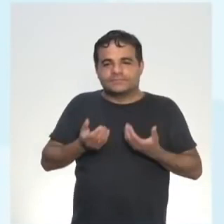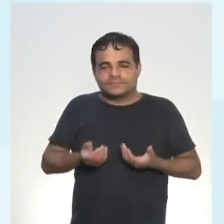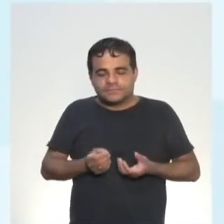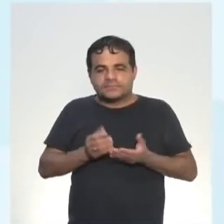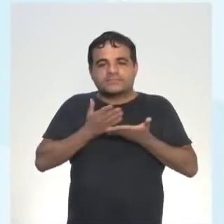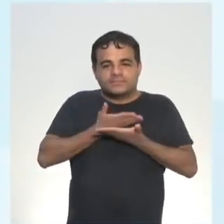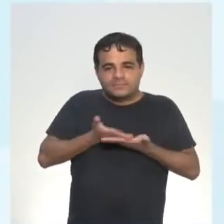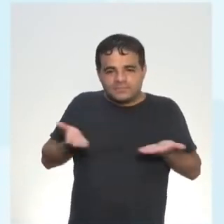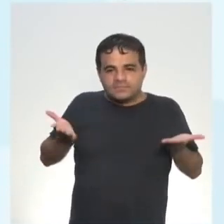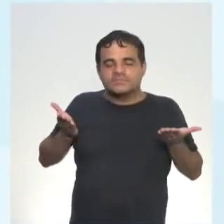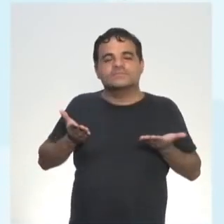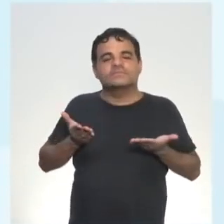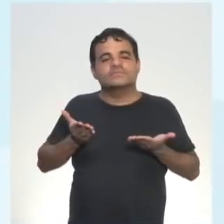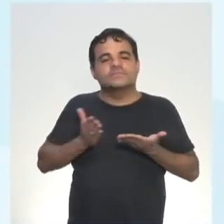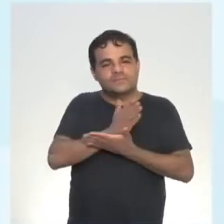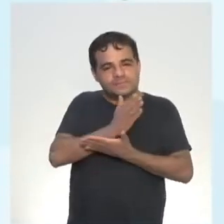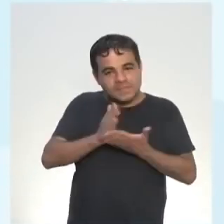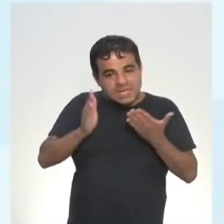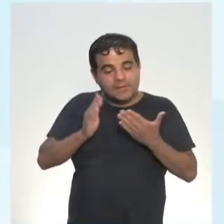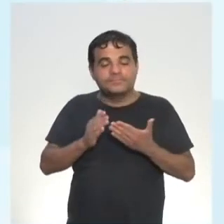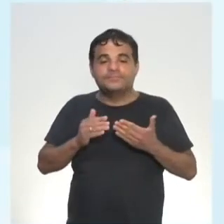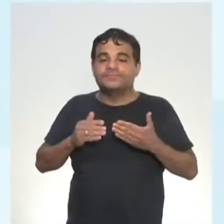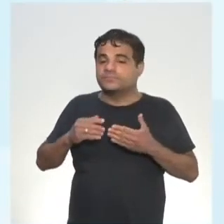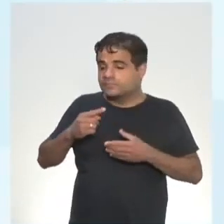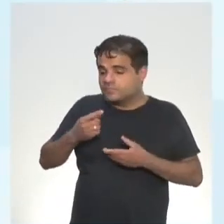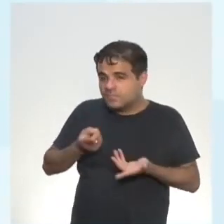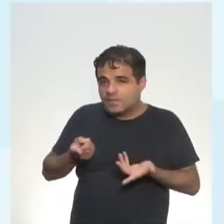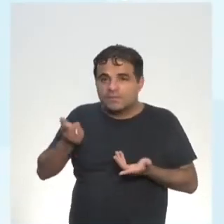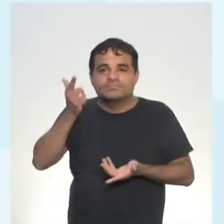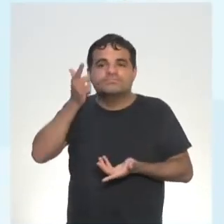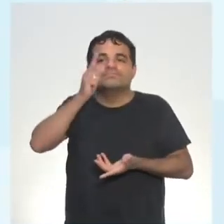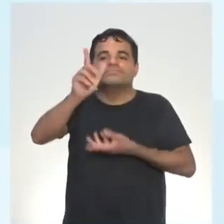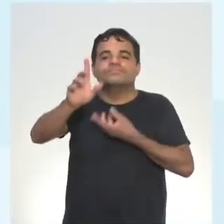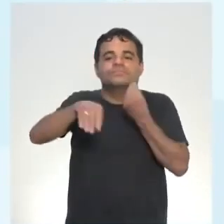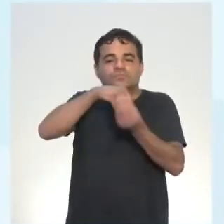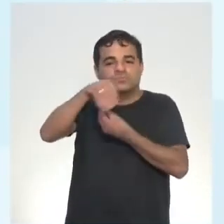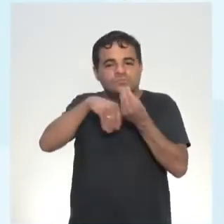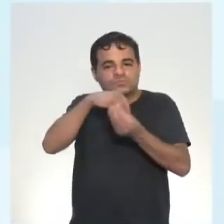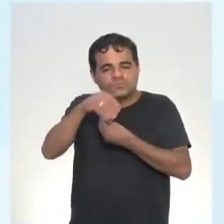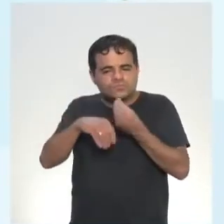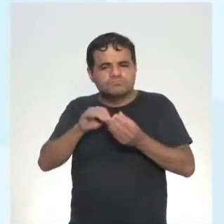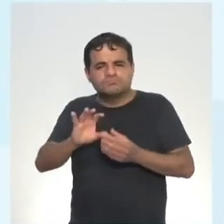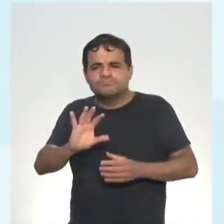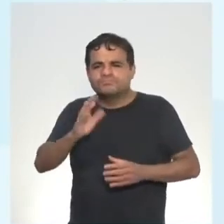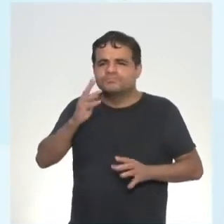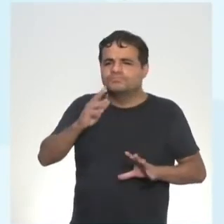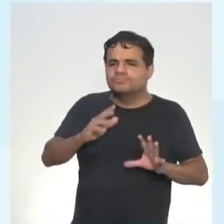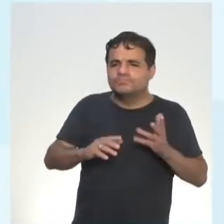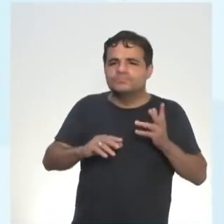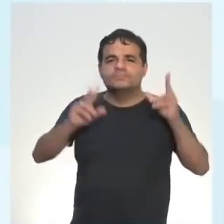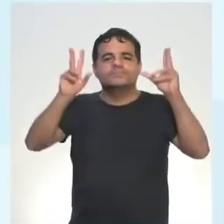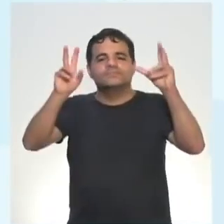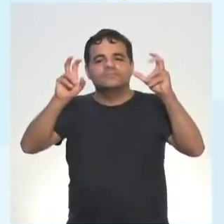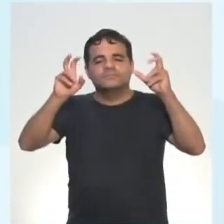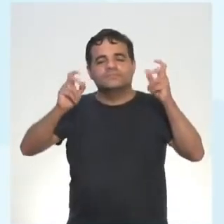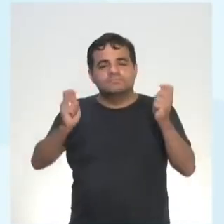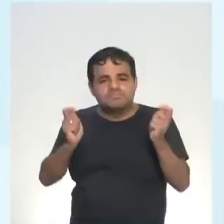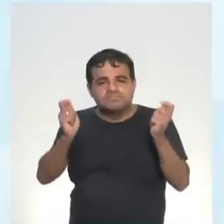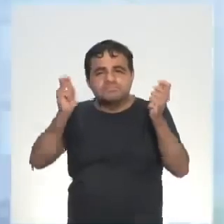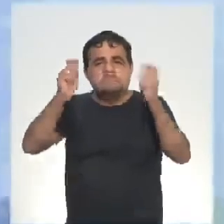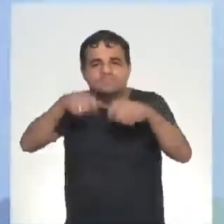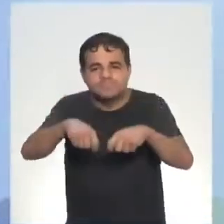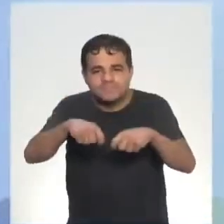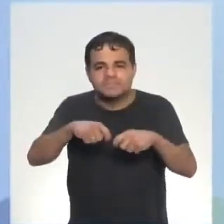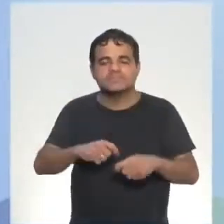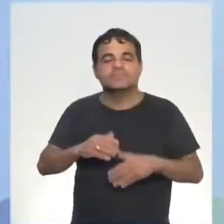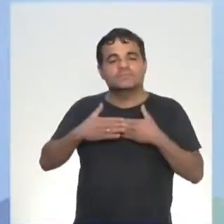independente durante a formação dos gametas. E eles vão se recombinando aí ao acaso. Então, você tem aí questões de probabilidade que a